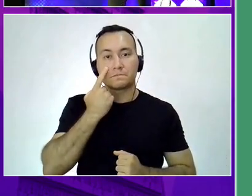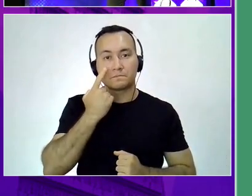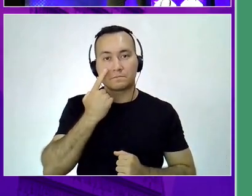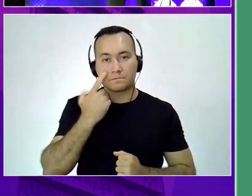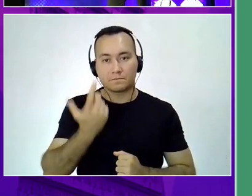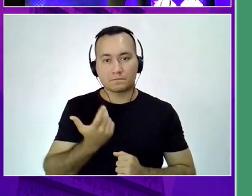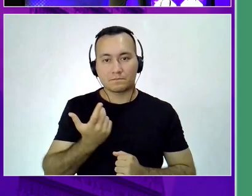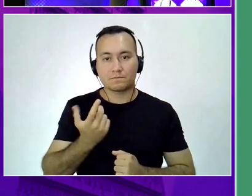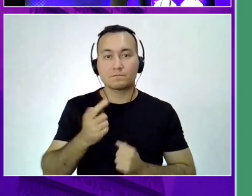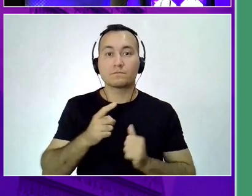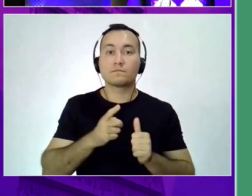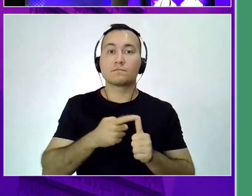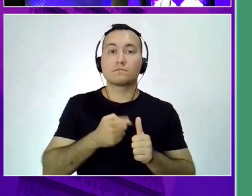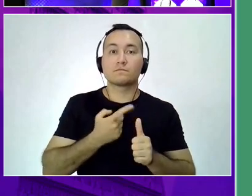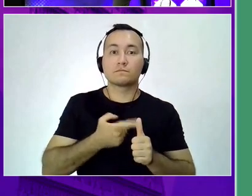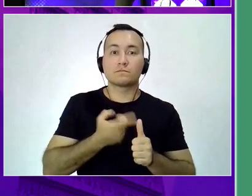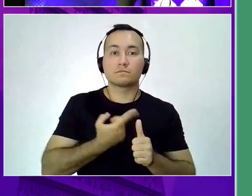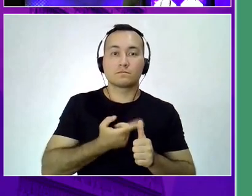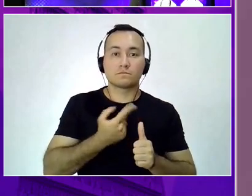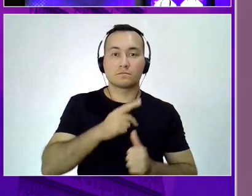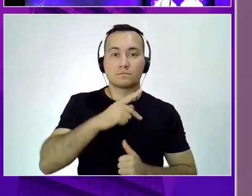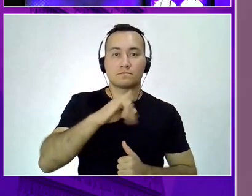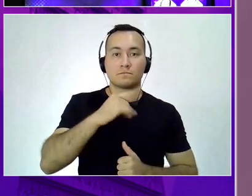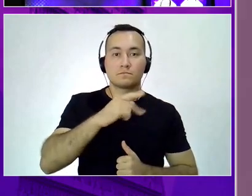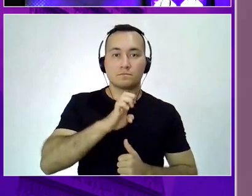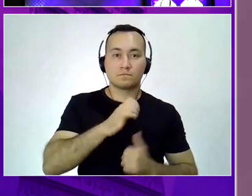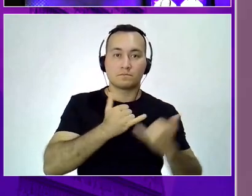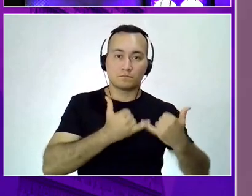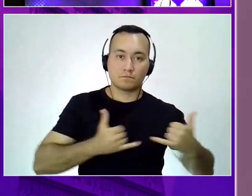nos pipelines e menos nas ferramentas.